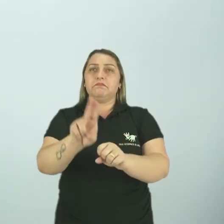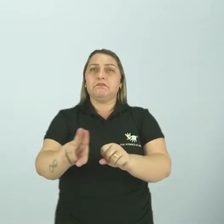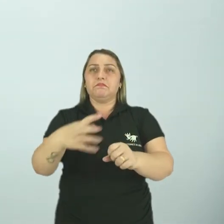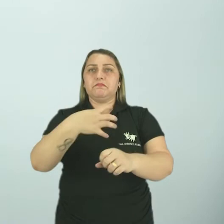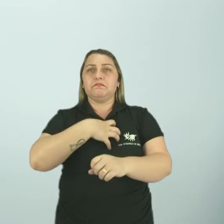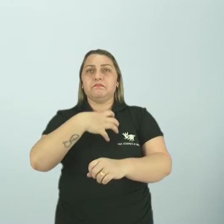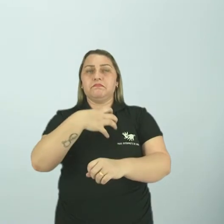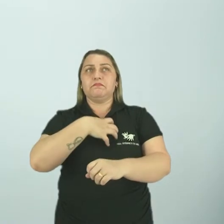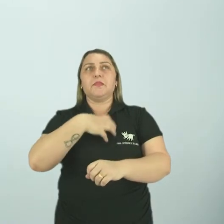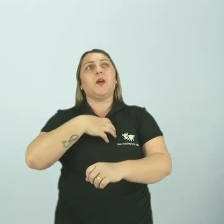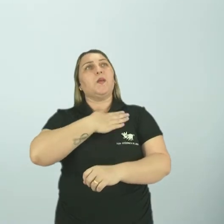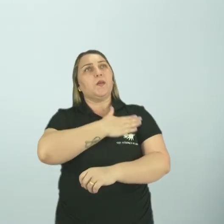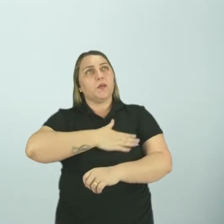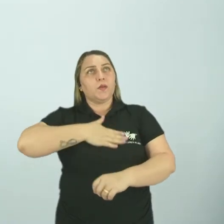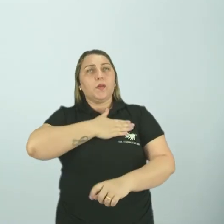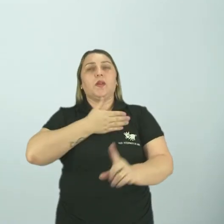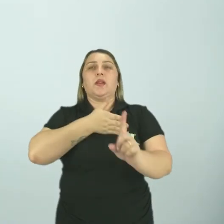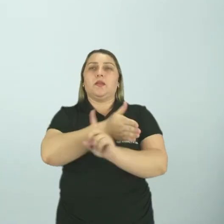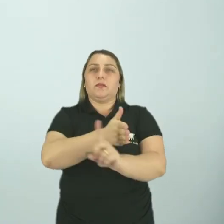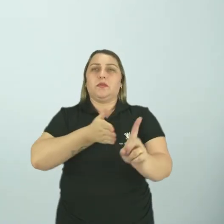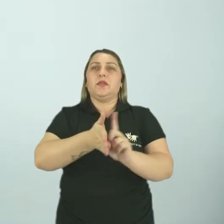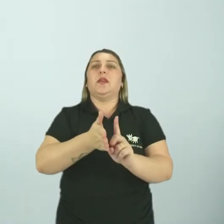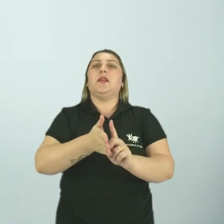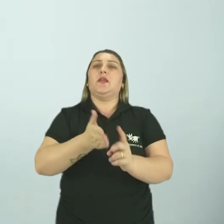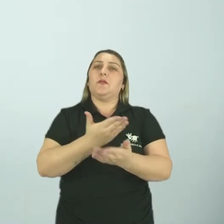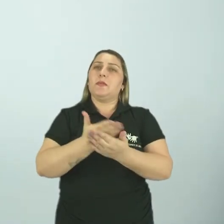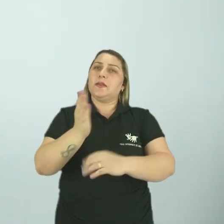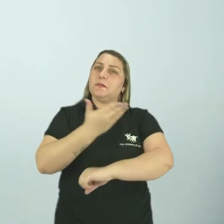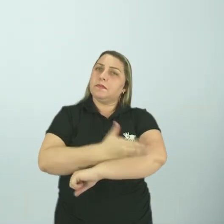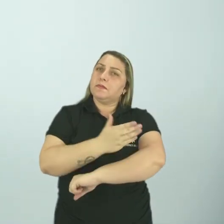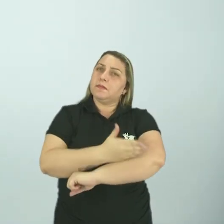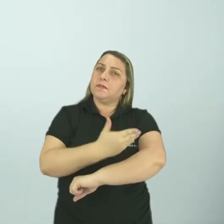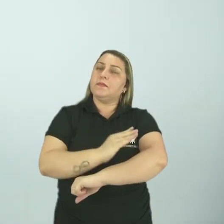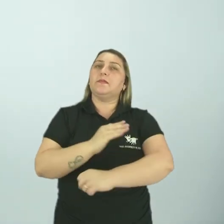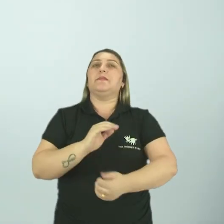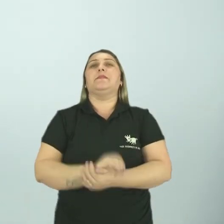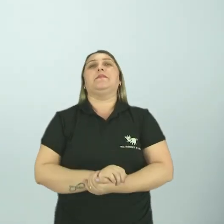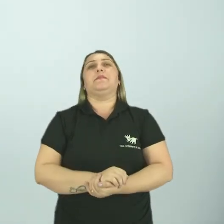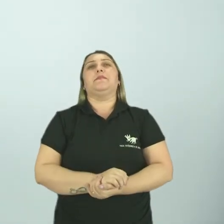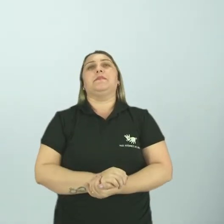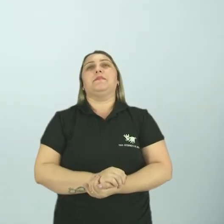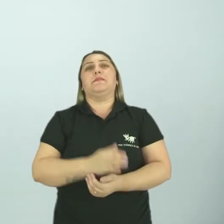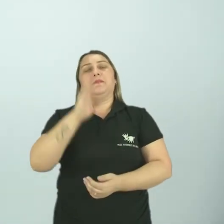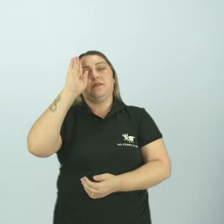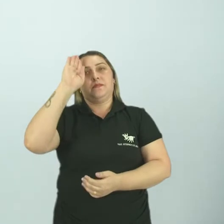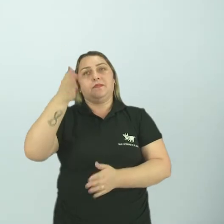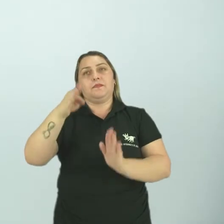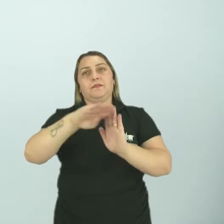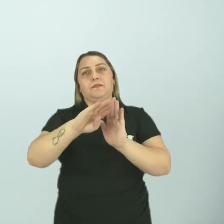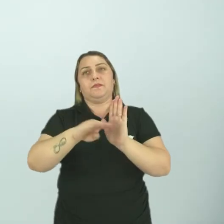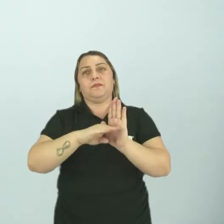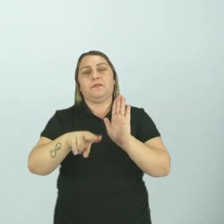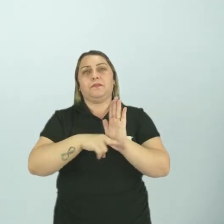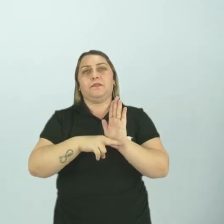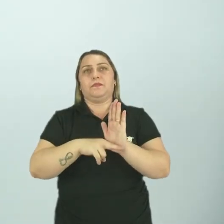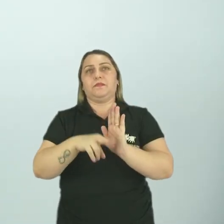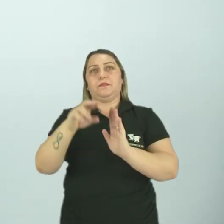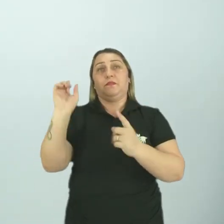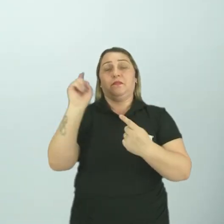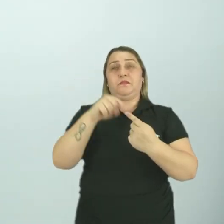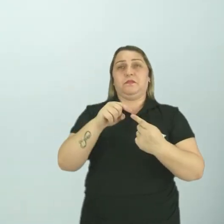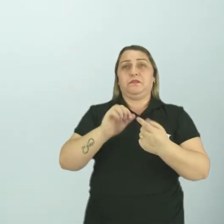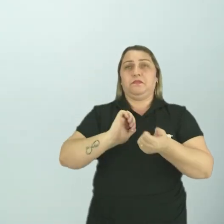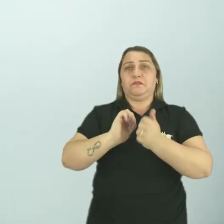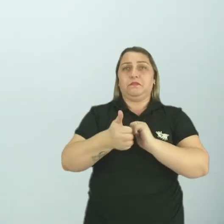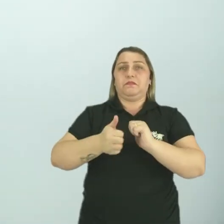sentem adeptas, gostam dessa modalidade e também praticam. As principais regras. O objetivo do